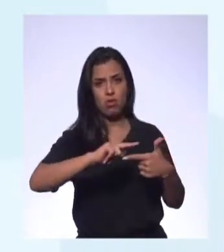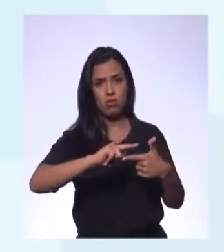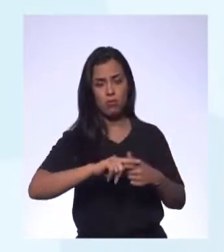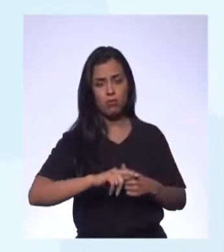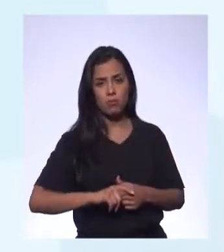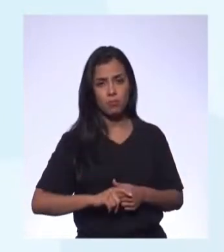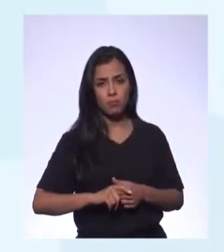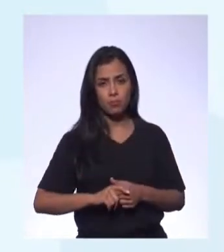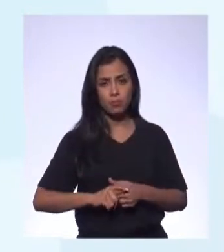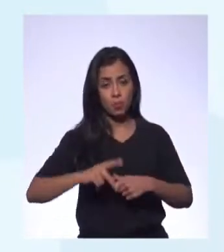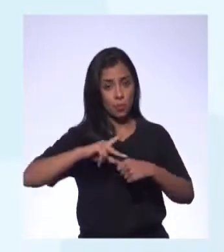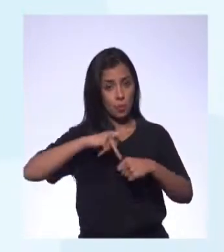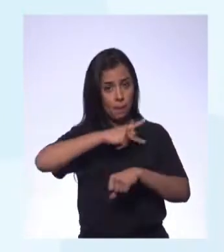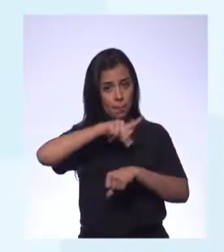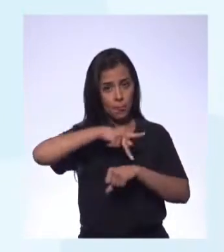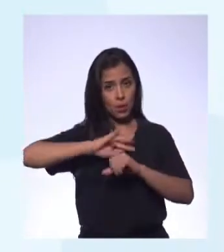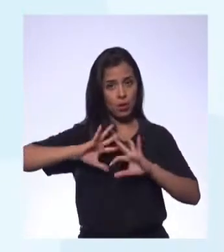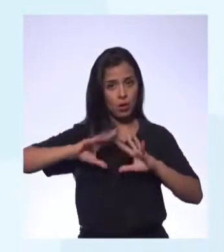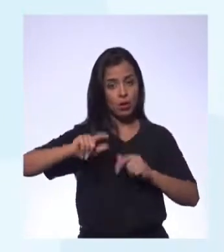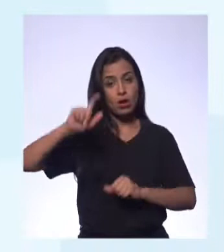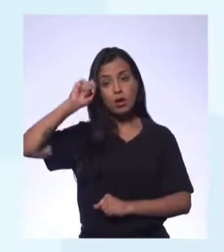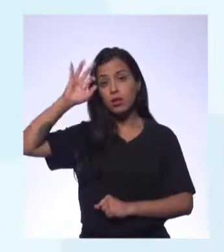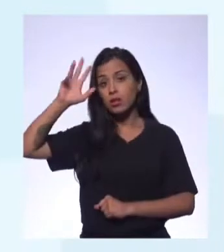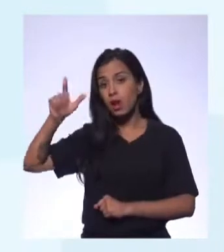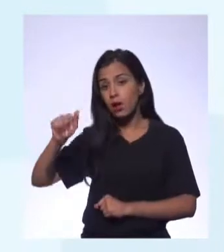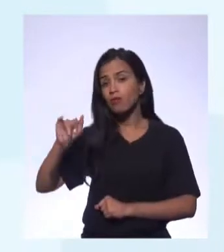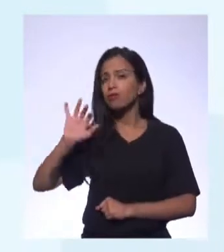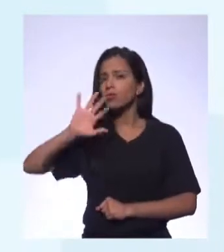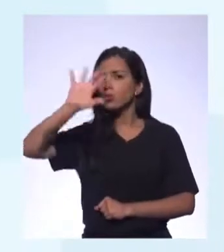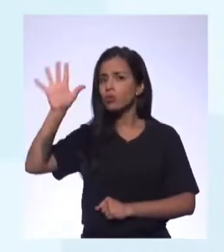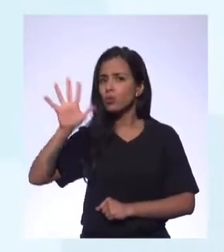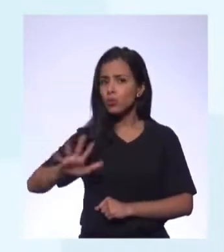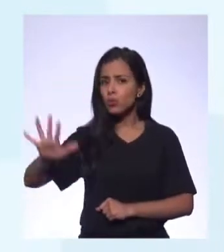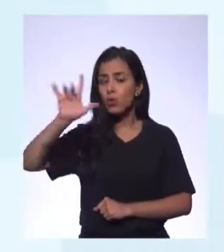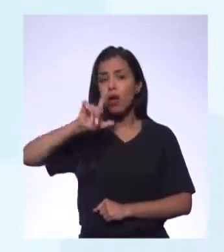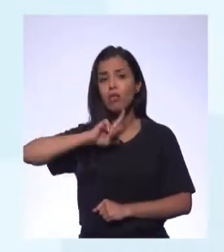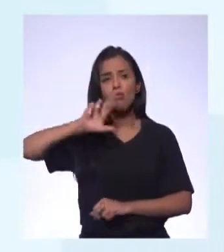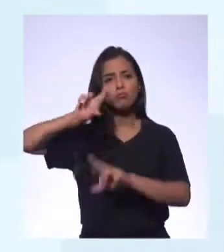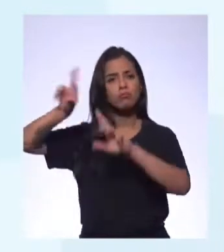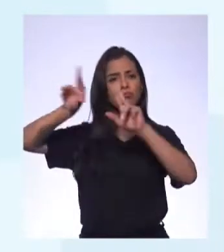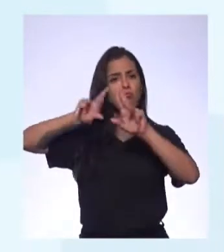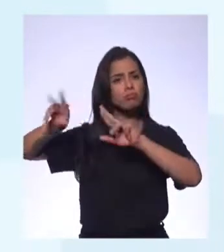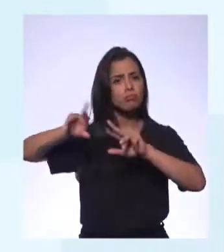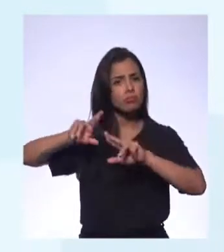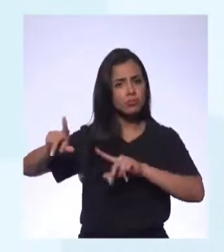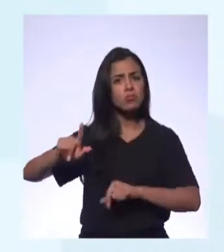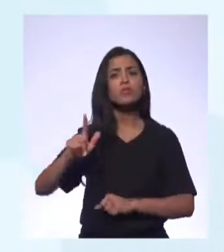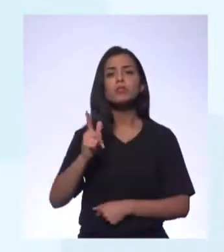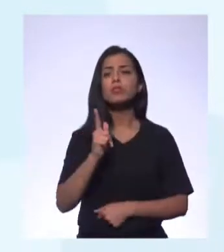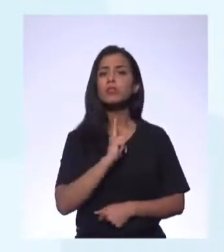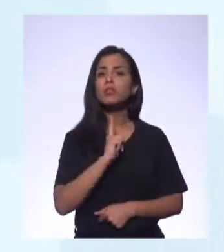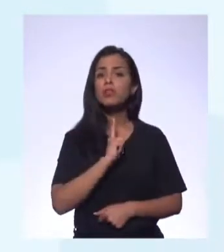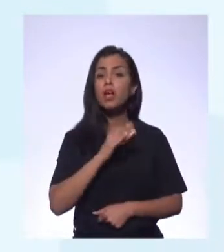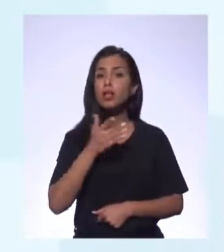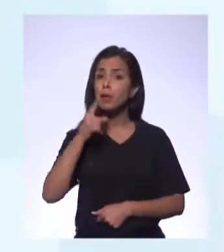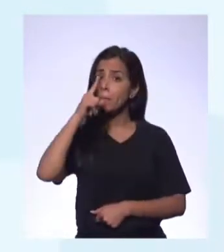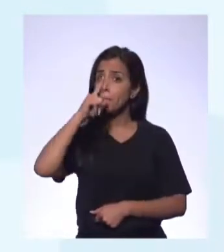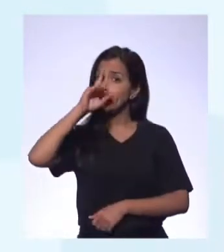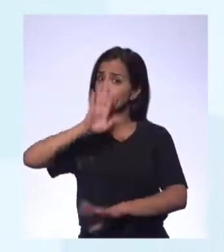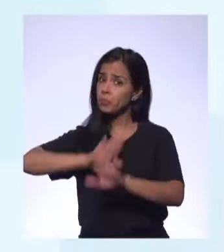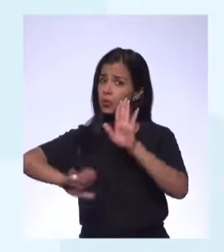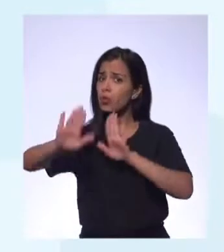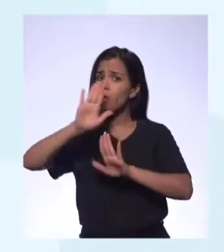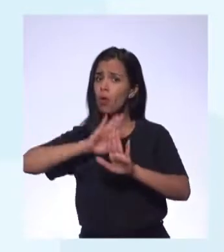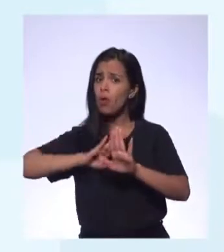esses países todos da África, todos eles têm peculiaridades, têm as suas particularidades, então é muito perigoso a gente fazer